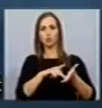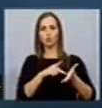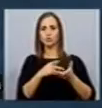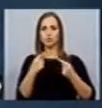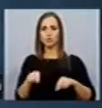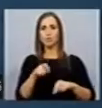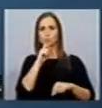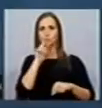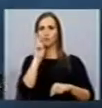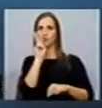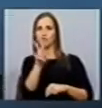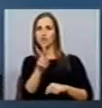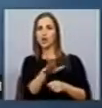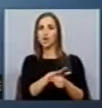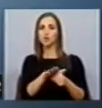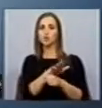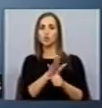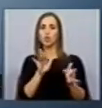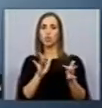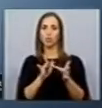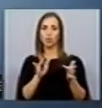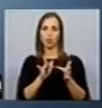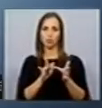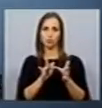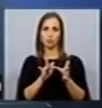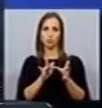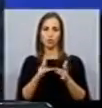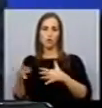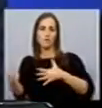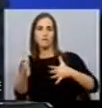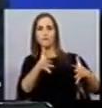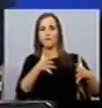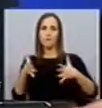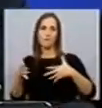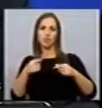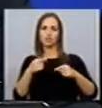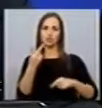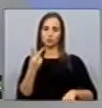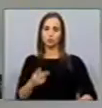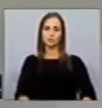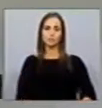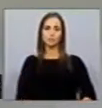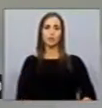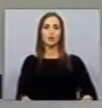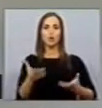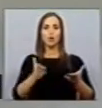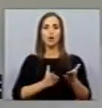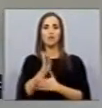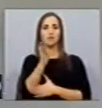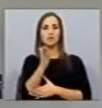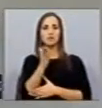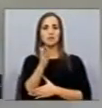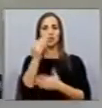ver precisamente a zona de contacto entre os ventos solares de 2 estrelas. Miguel, seguimos agora com notícias